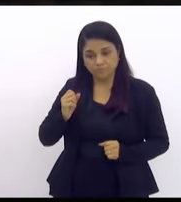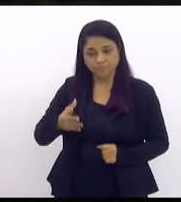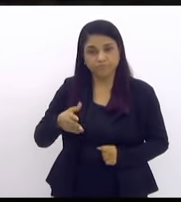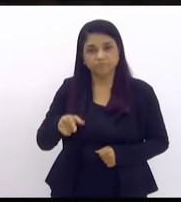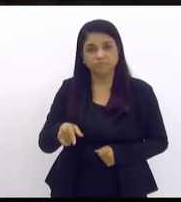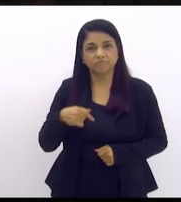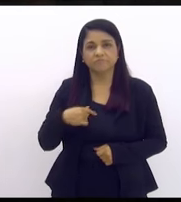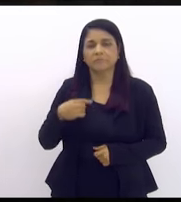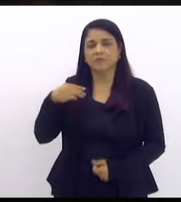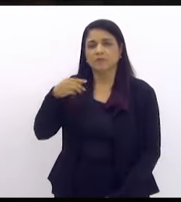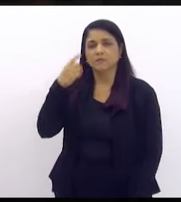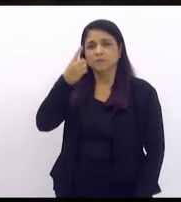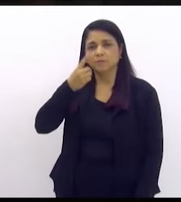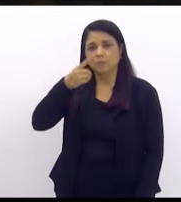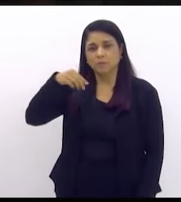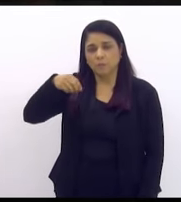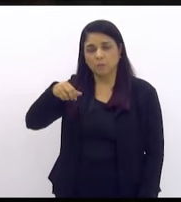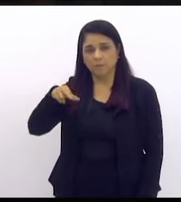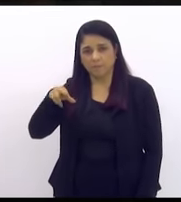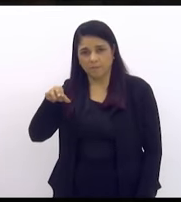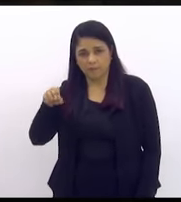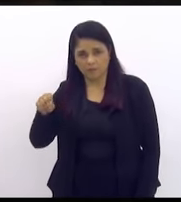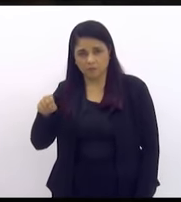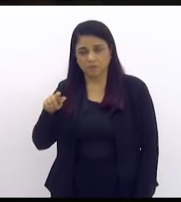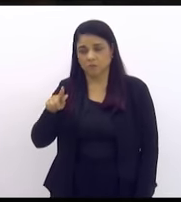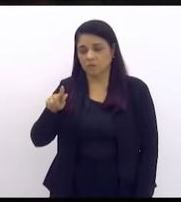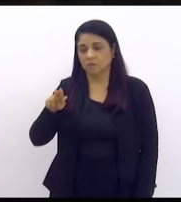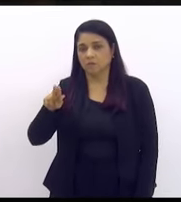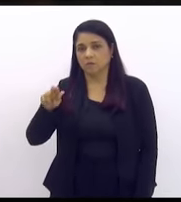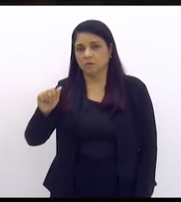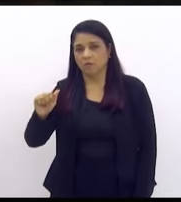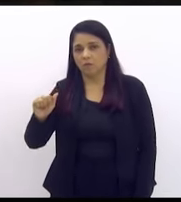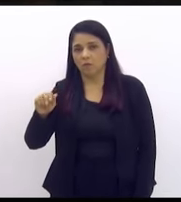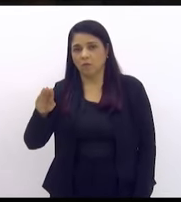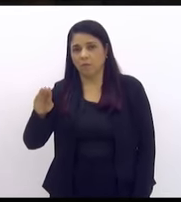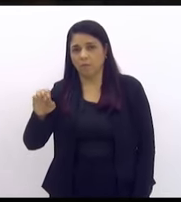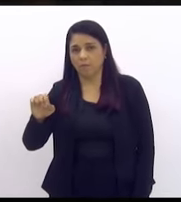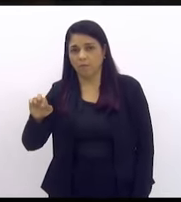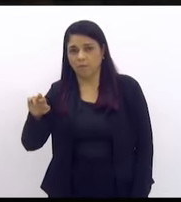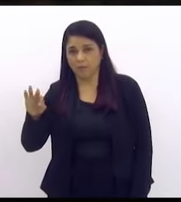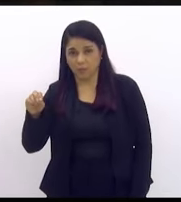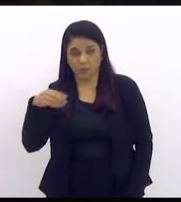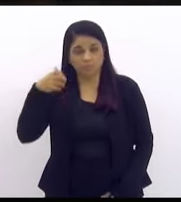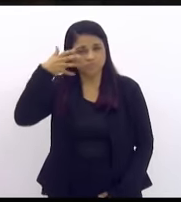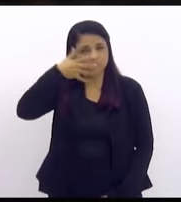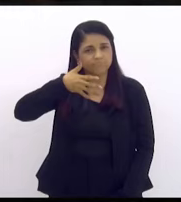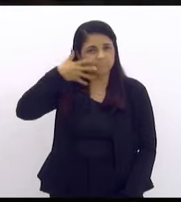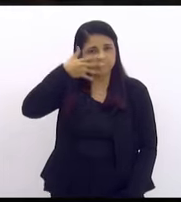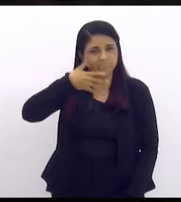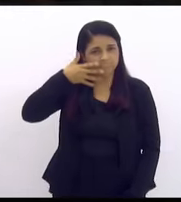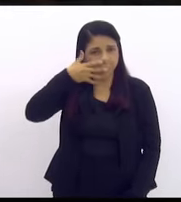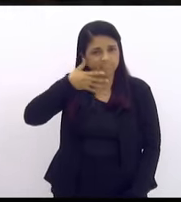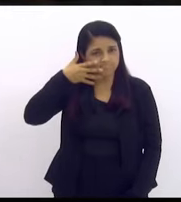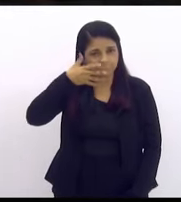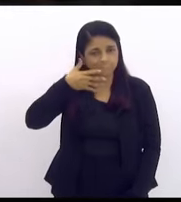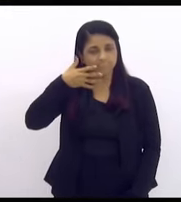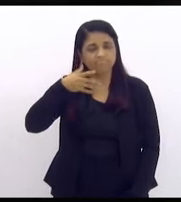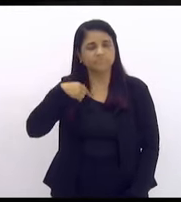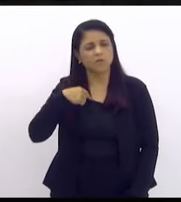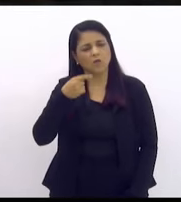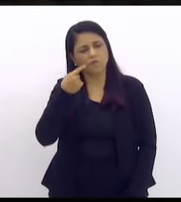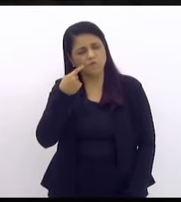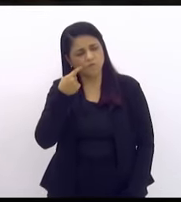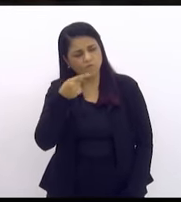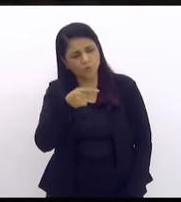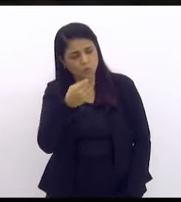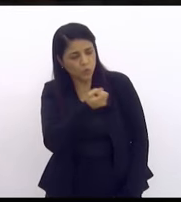Gualberto, eu não sei se está aqui no plenário, fez um discurso e eu fui verificar o número que